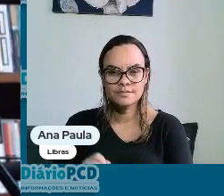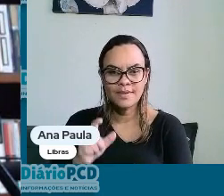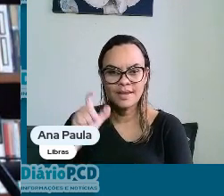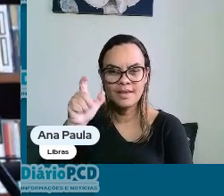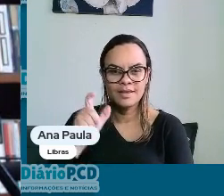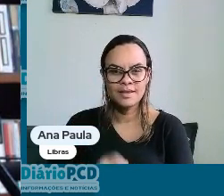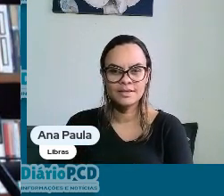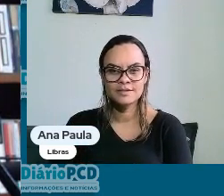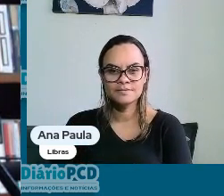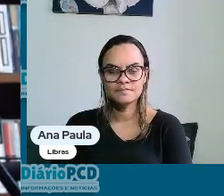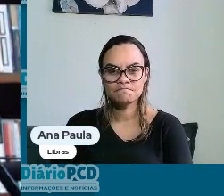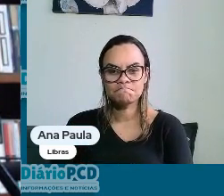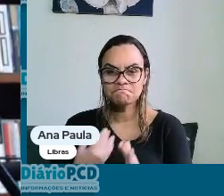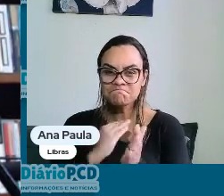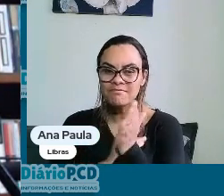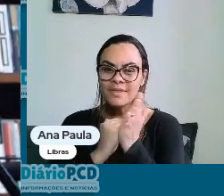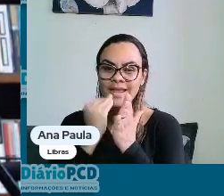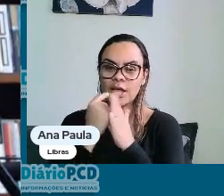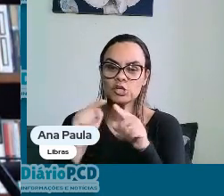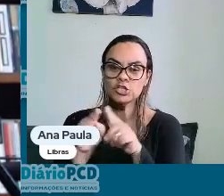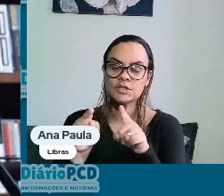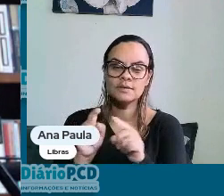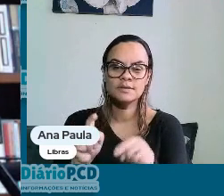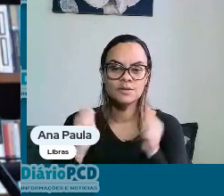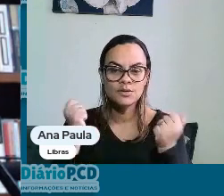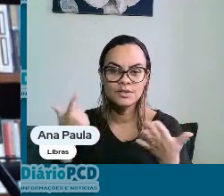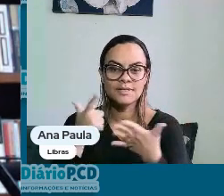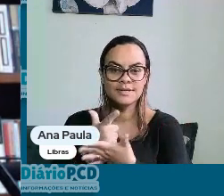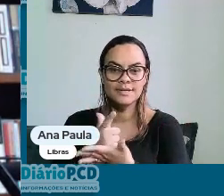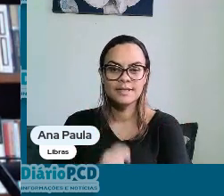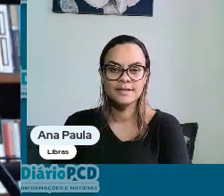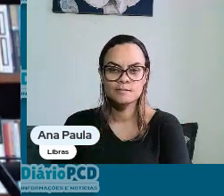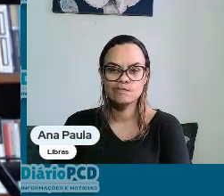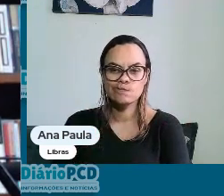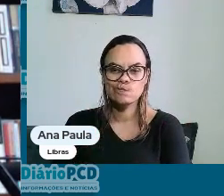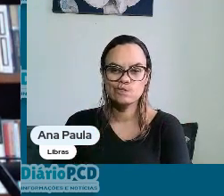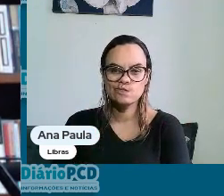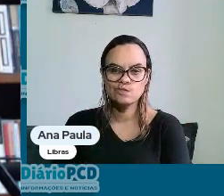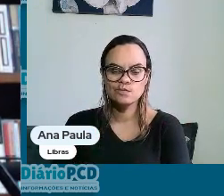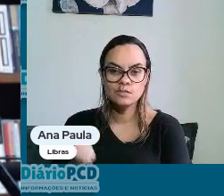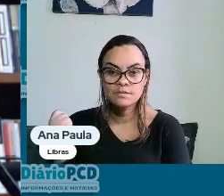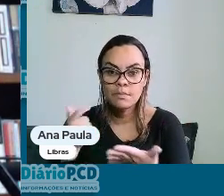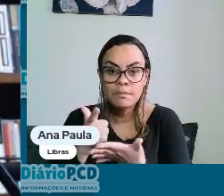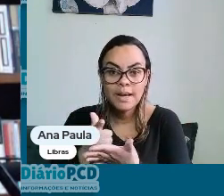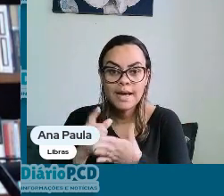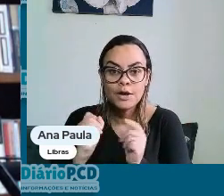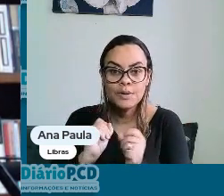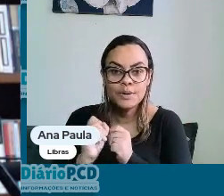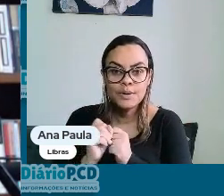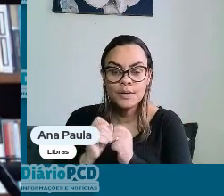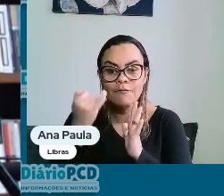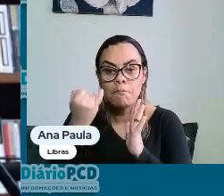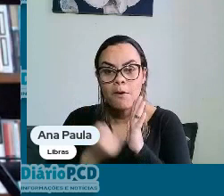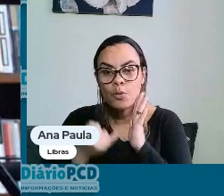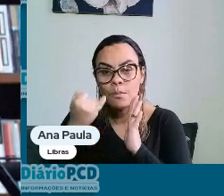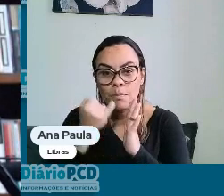carga burocrática brasileira é alta. Para pagar essa carga burocrática, nós pagamos tributos